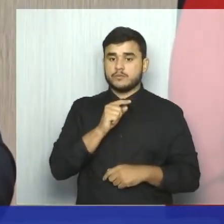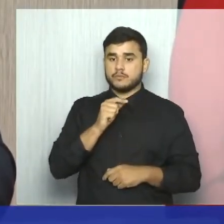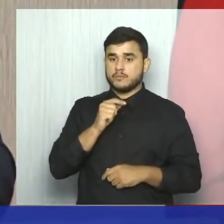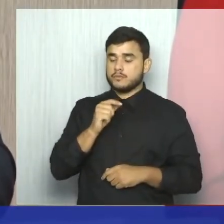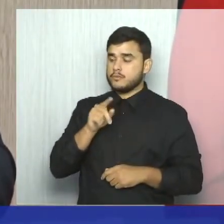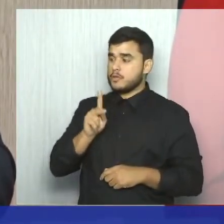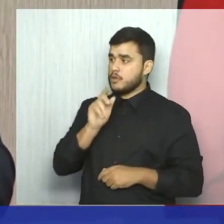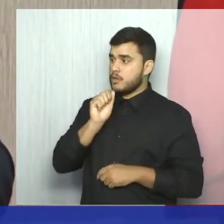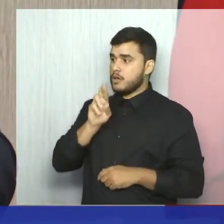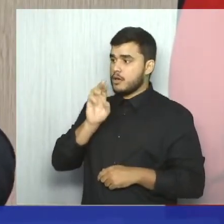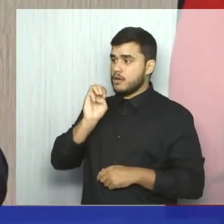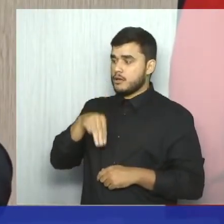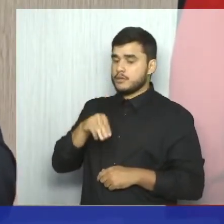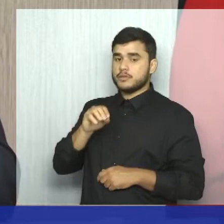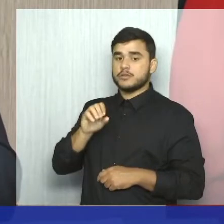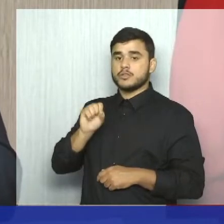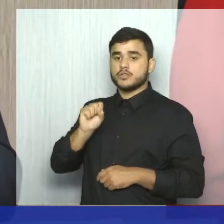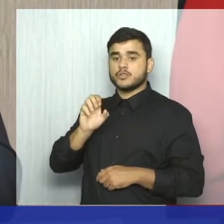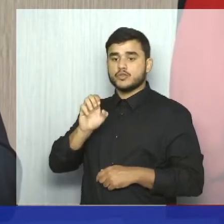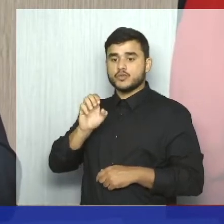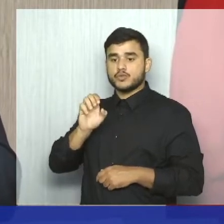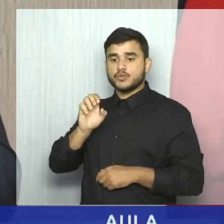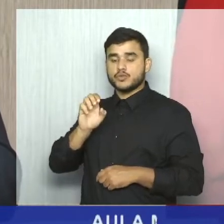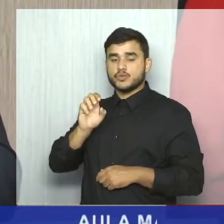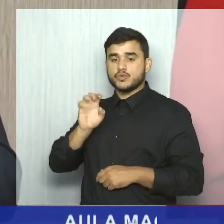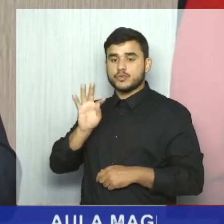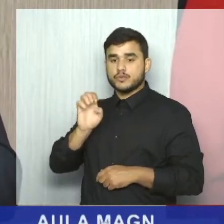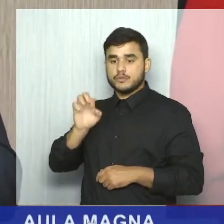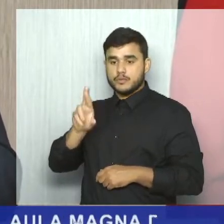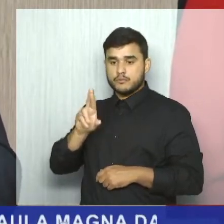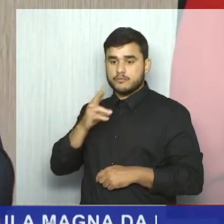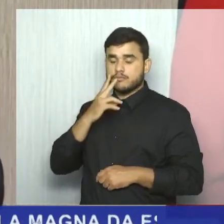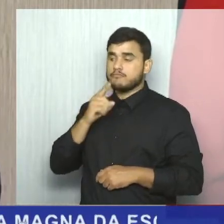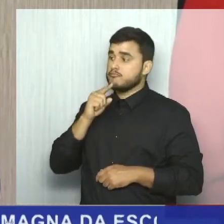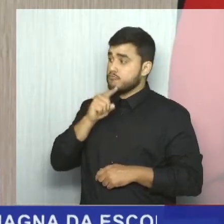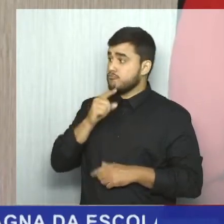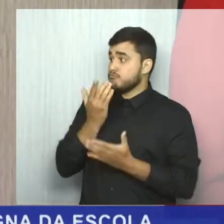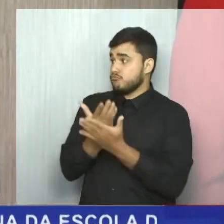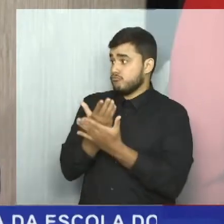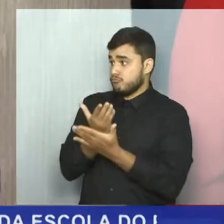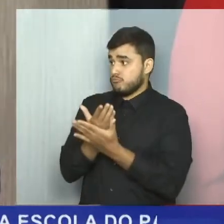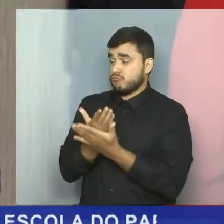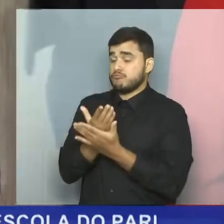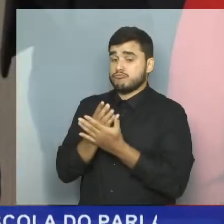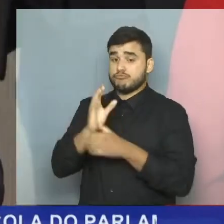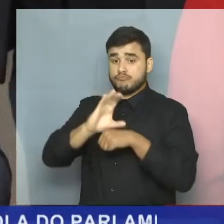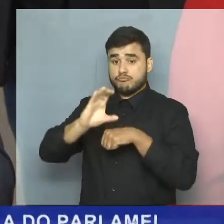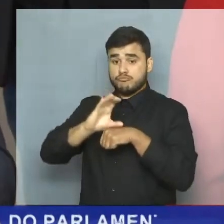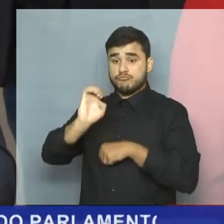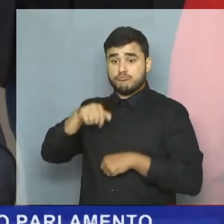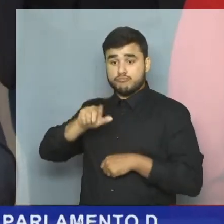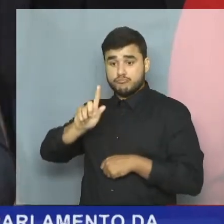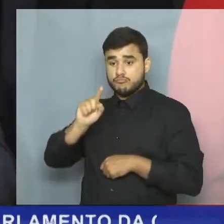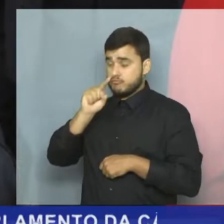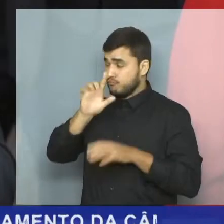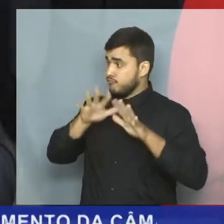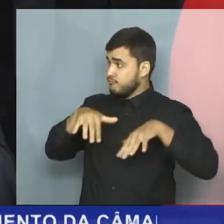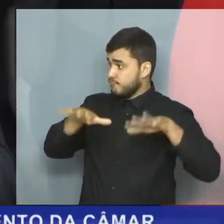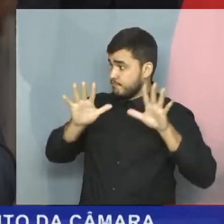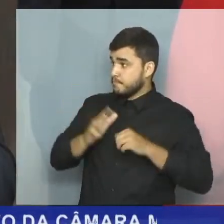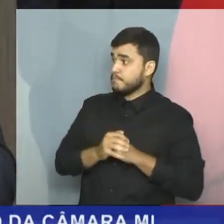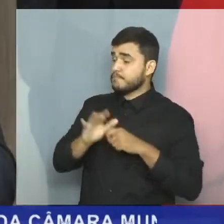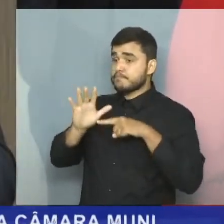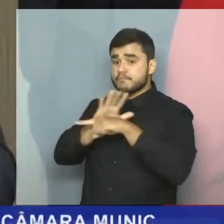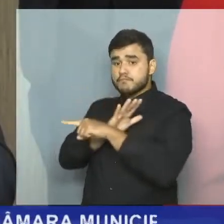Suter Siqueira, estudante de engenharia da UFC. Ela faz a seguinte pergunta: qual o papel